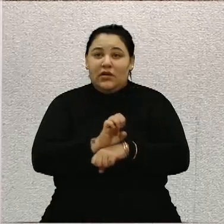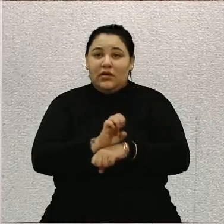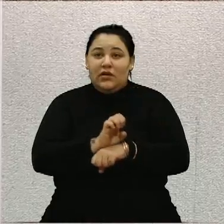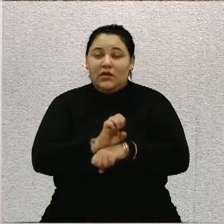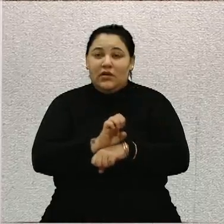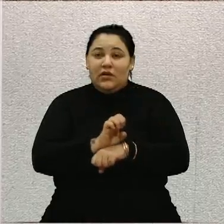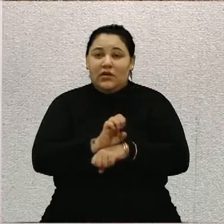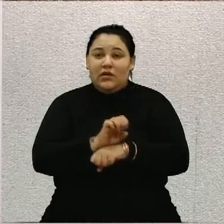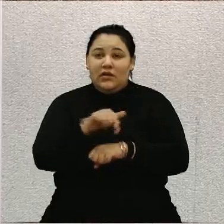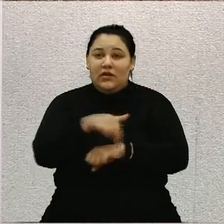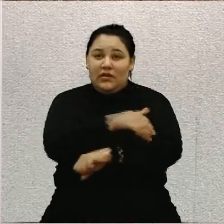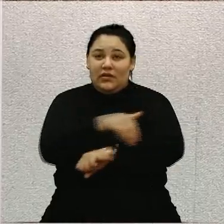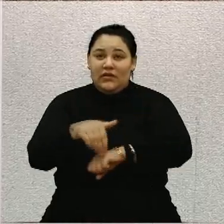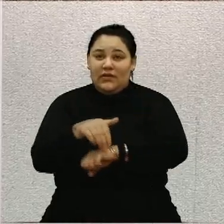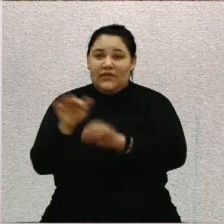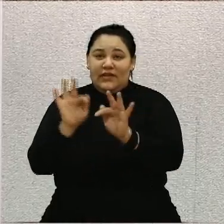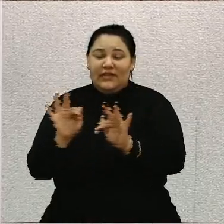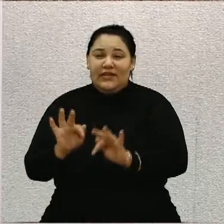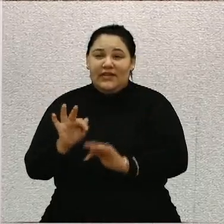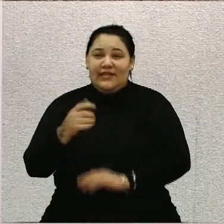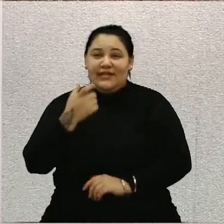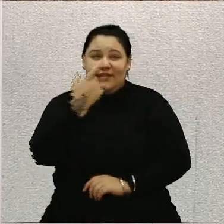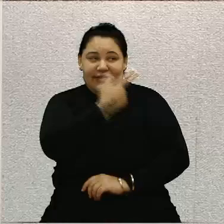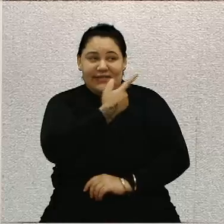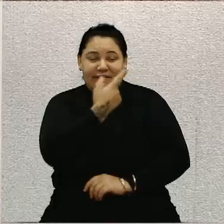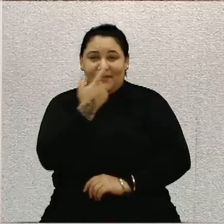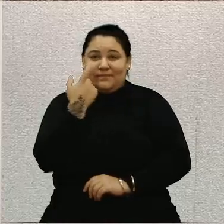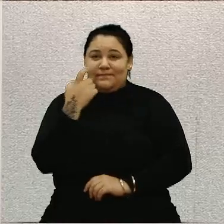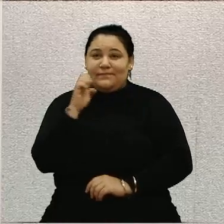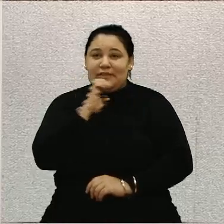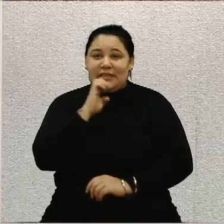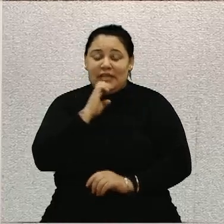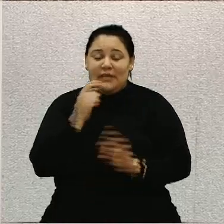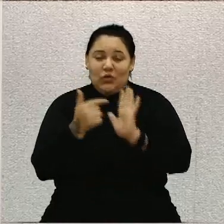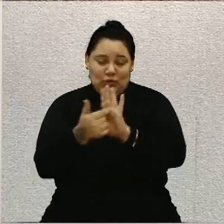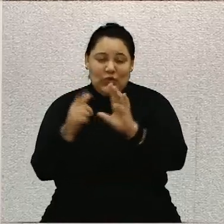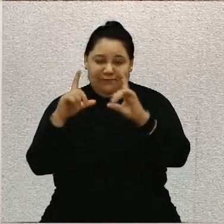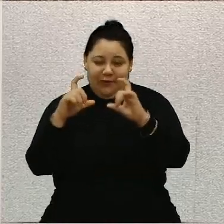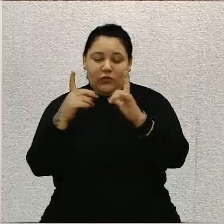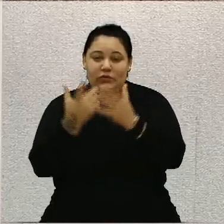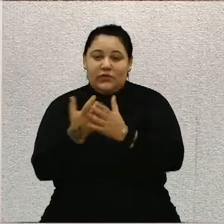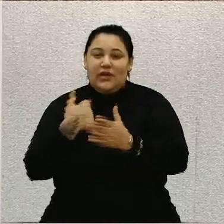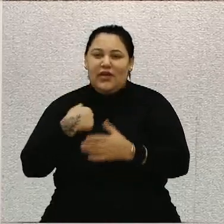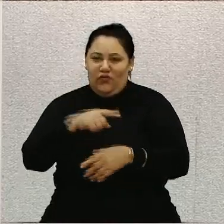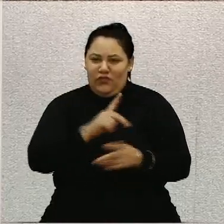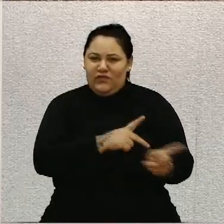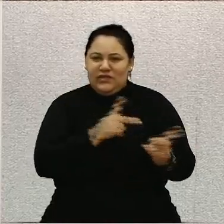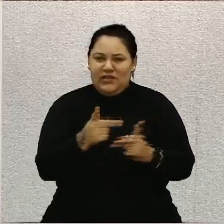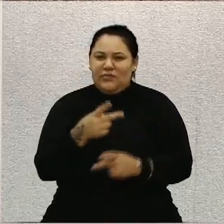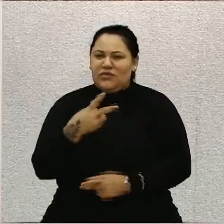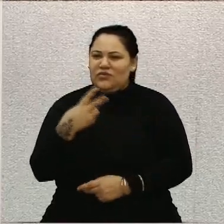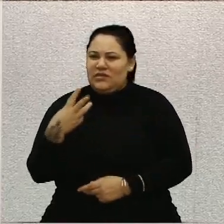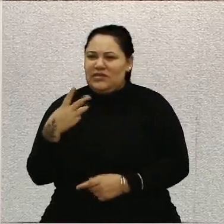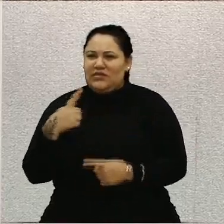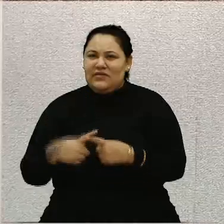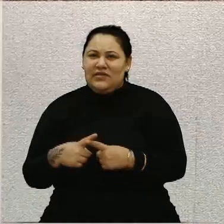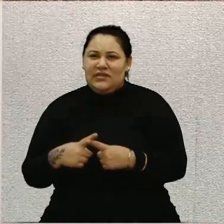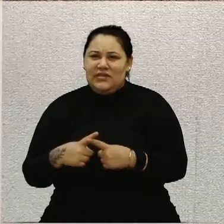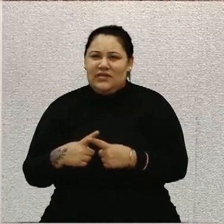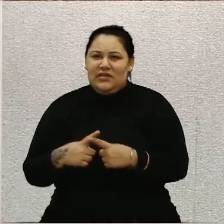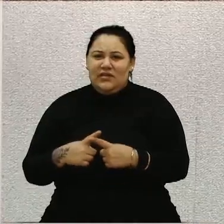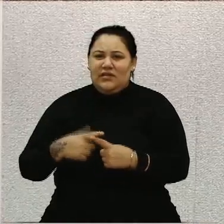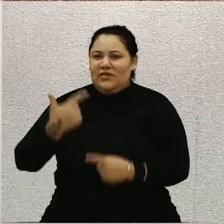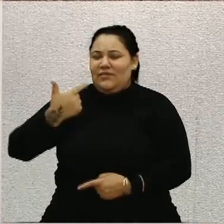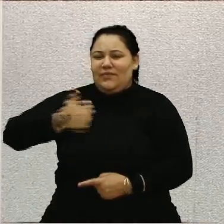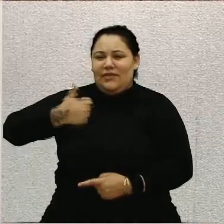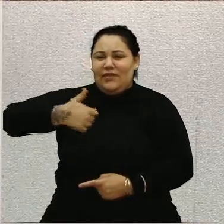lá, eu fui no mínimo umas 2 ou 3 vezes ali na região, ali na rua, estava bem danificada, e a primeira chuvarada que der,